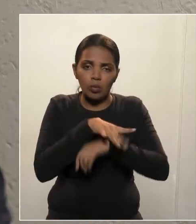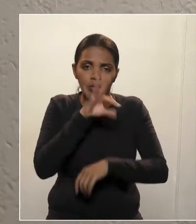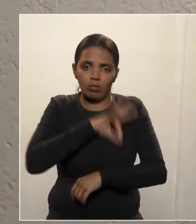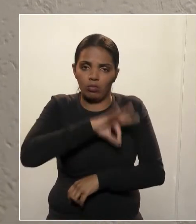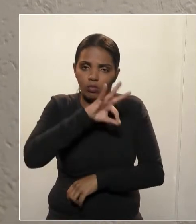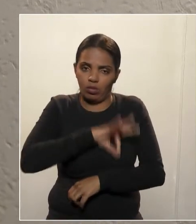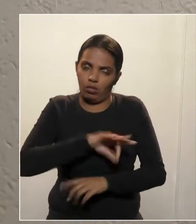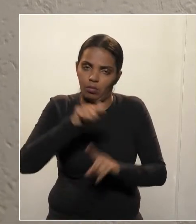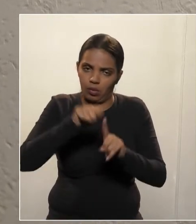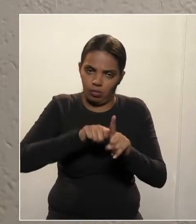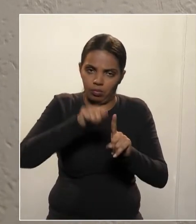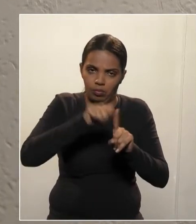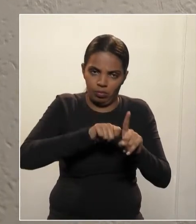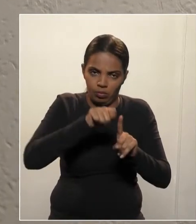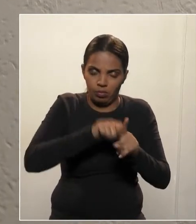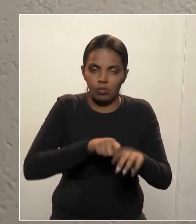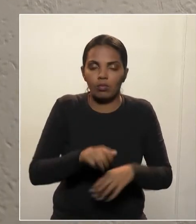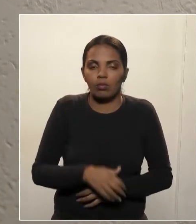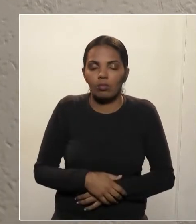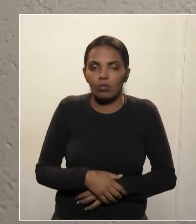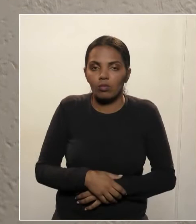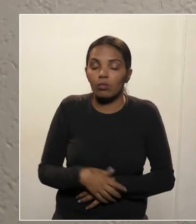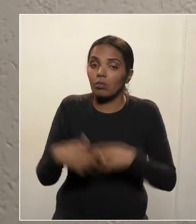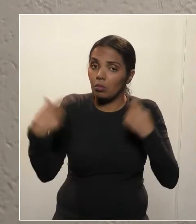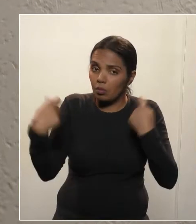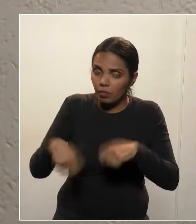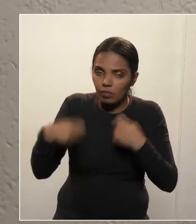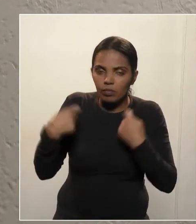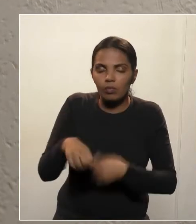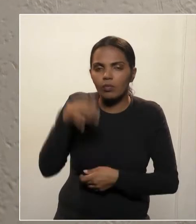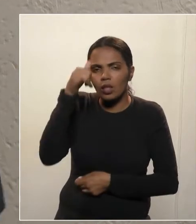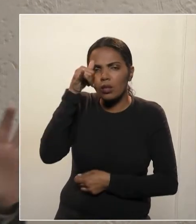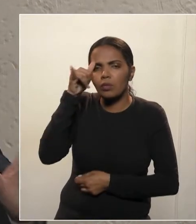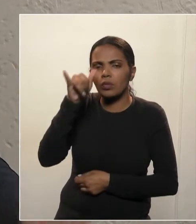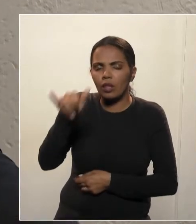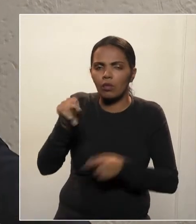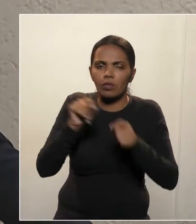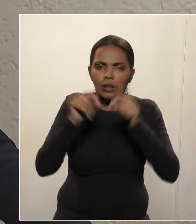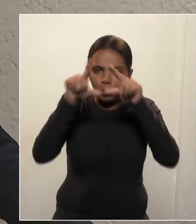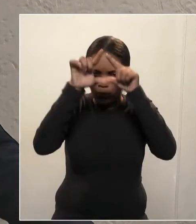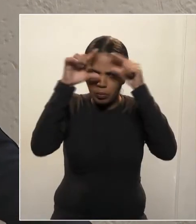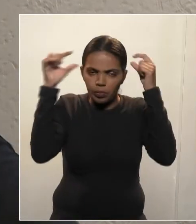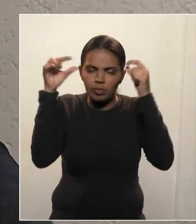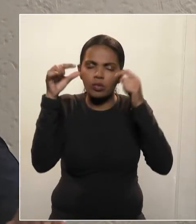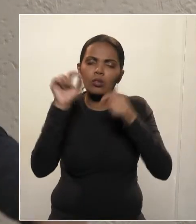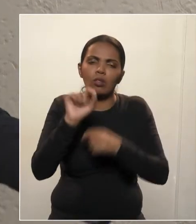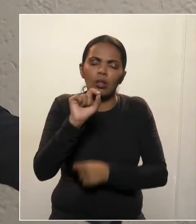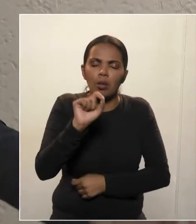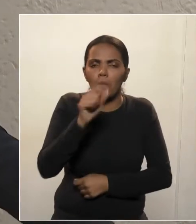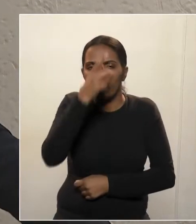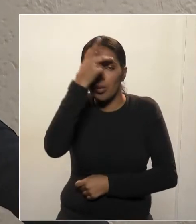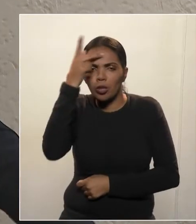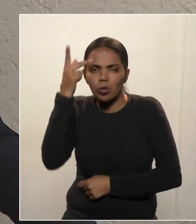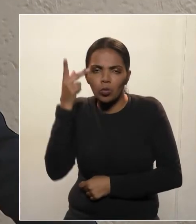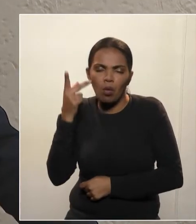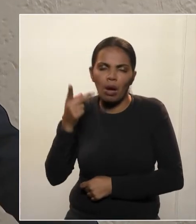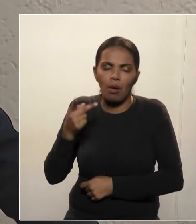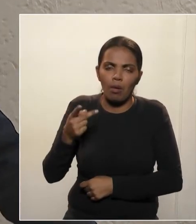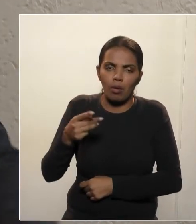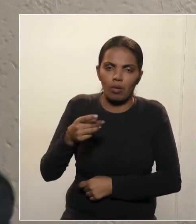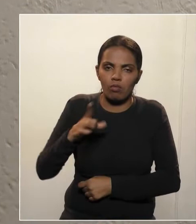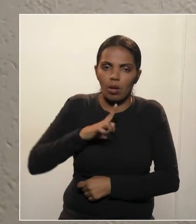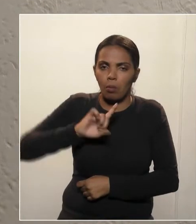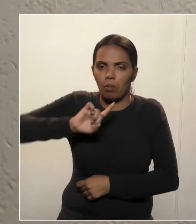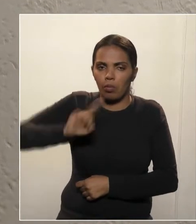E aqui é preciso evitar o estereótipo do mega empresário com 1.500 funcionários.